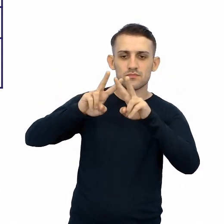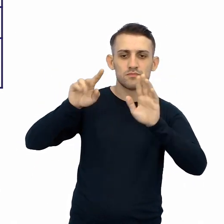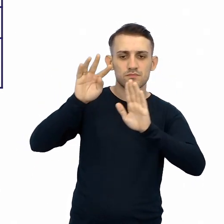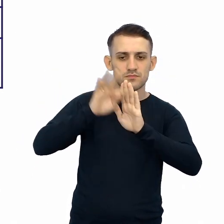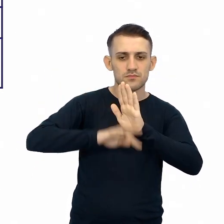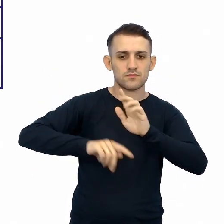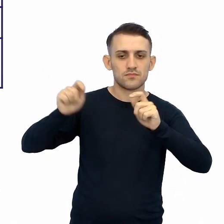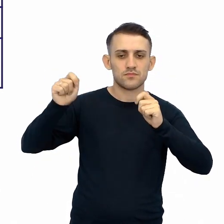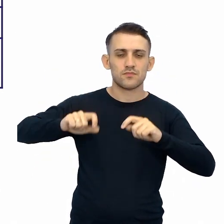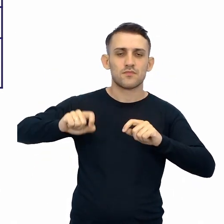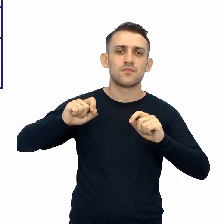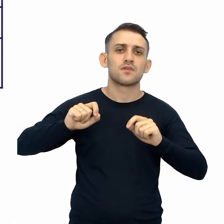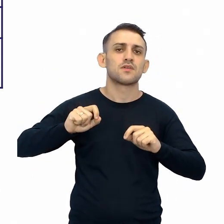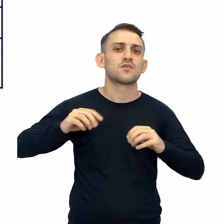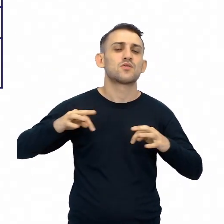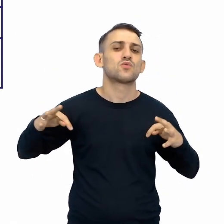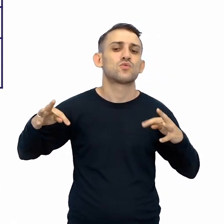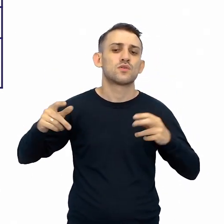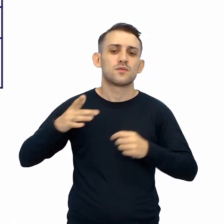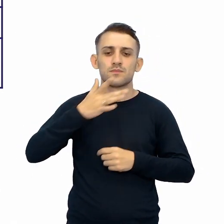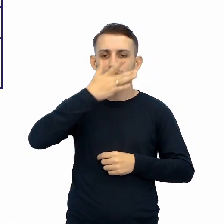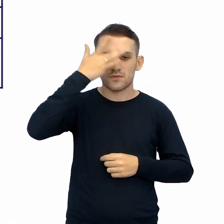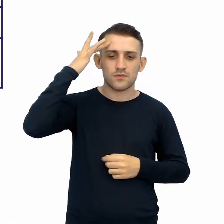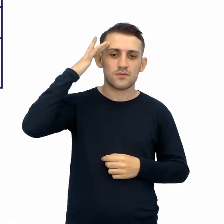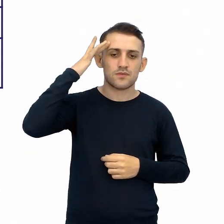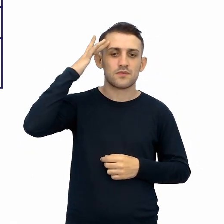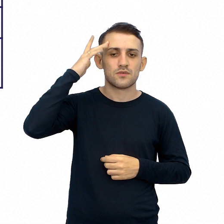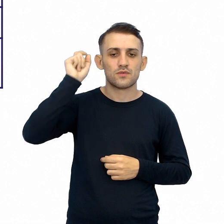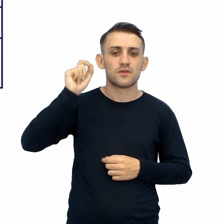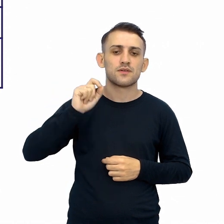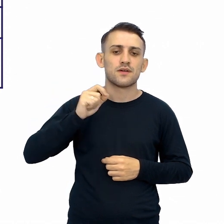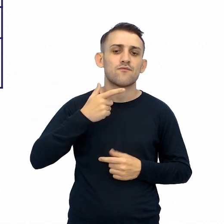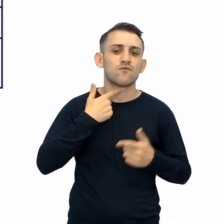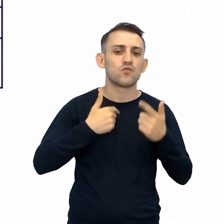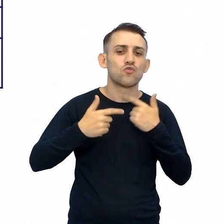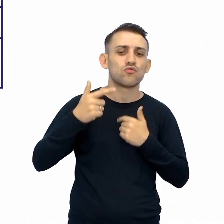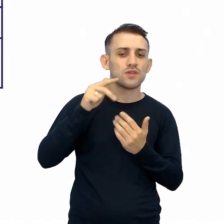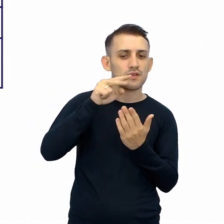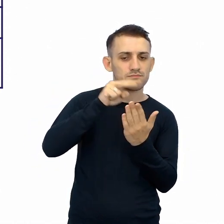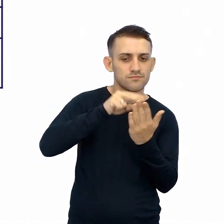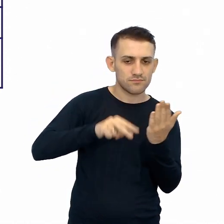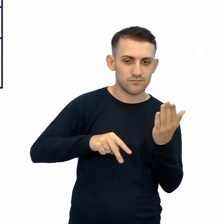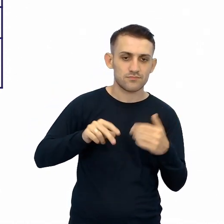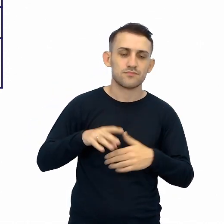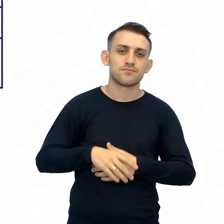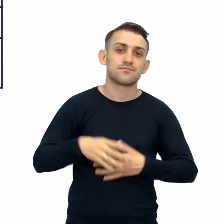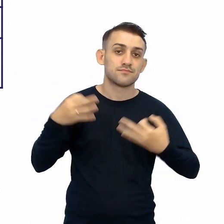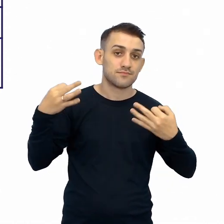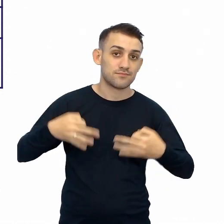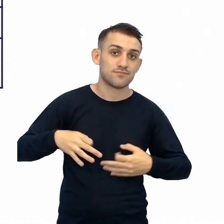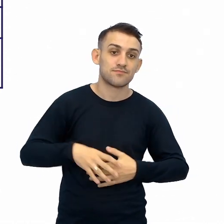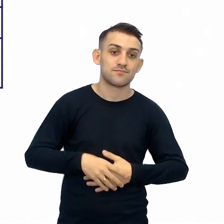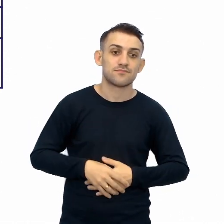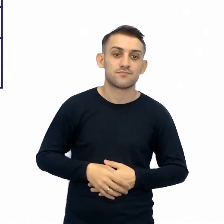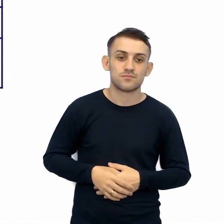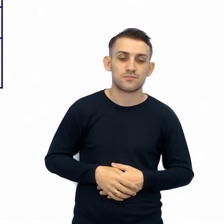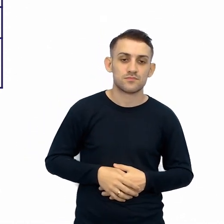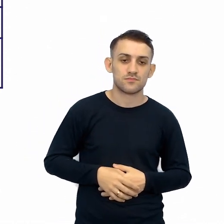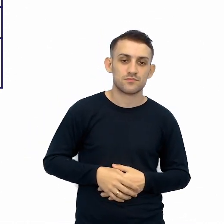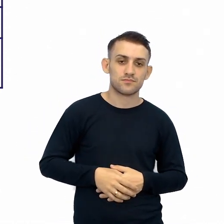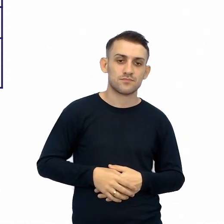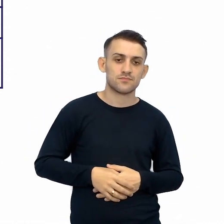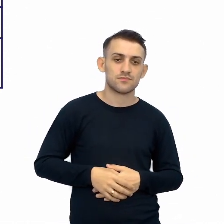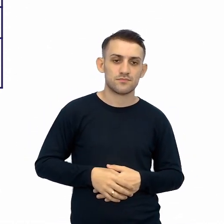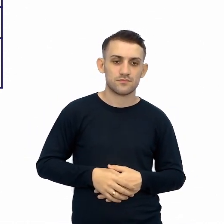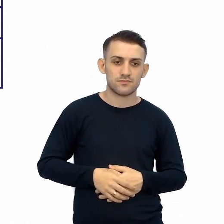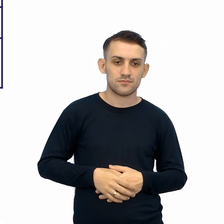modo a despertar nos seus interlocutores o desejo de ler. Tá certo? Muito